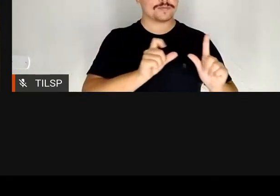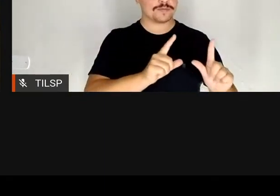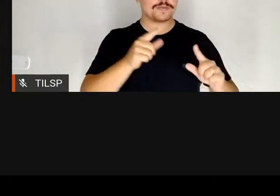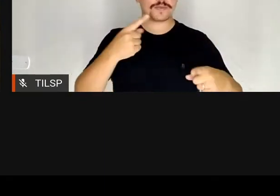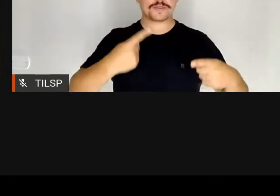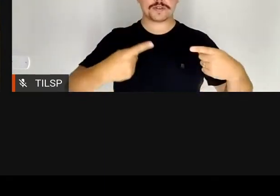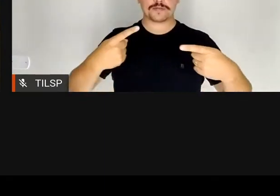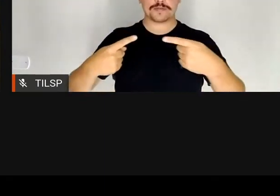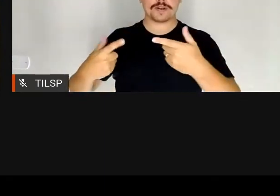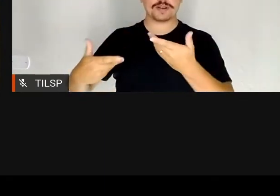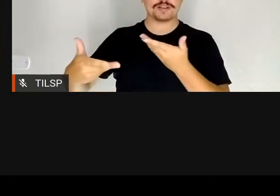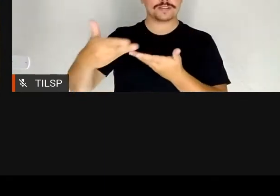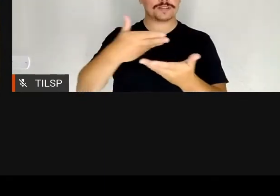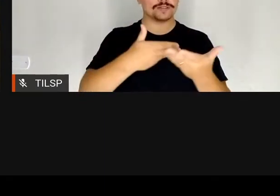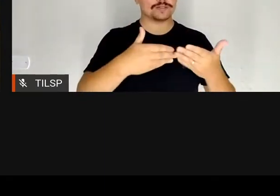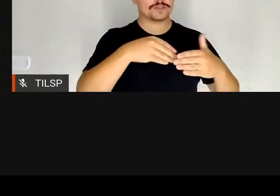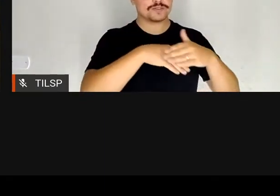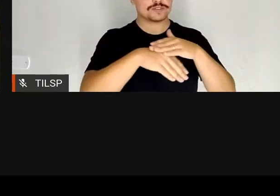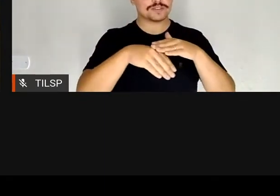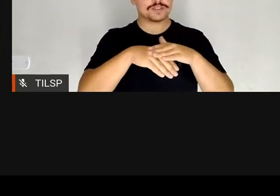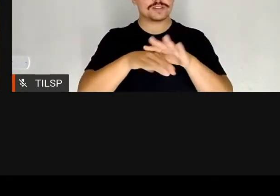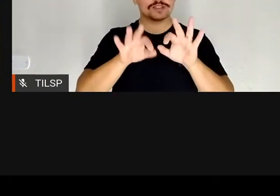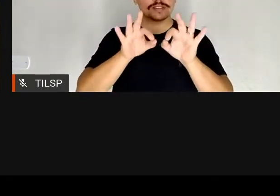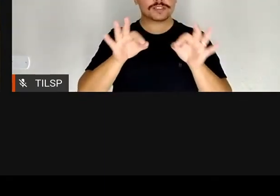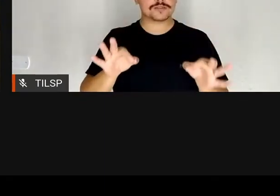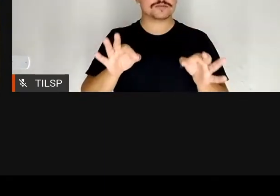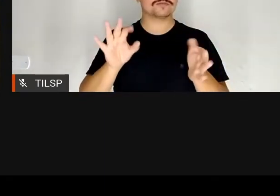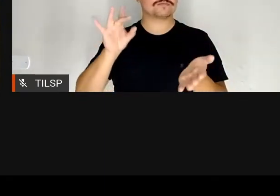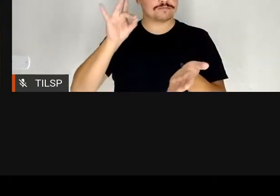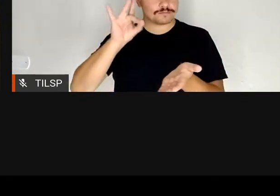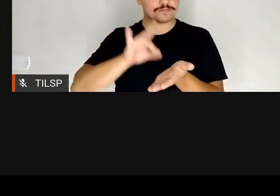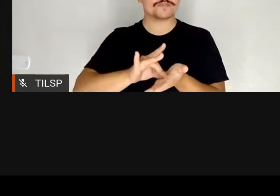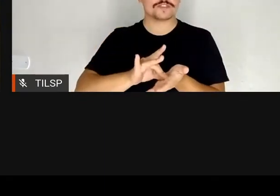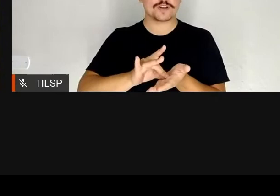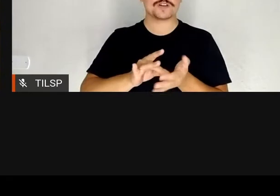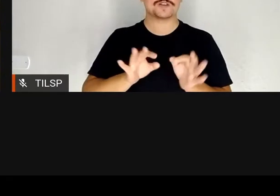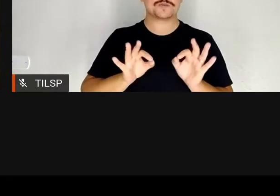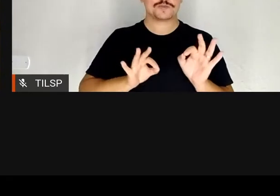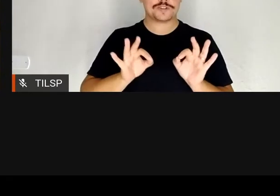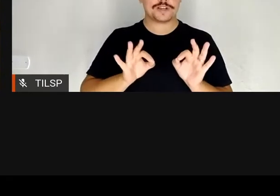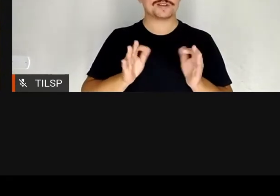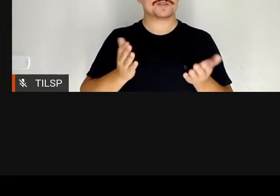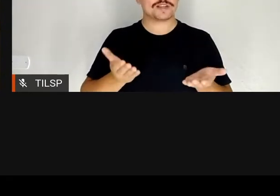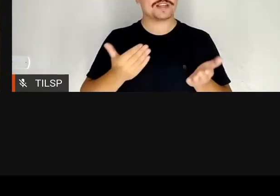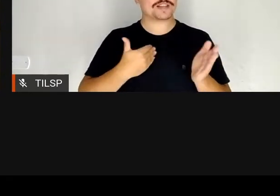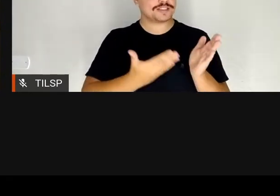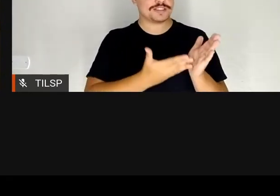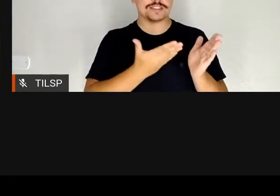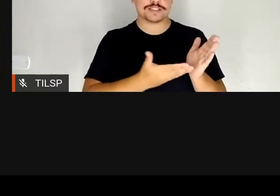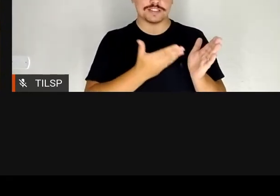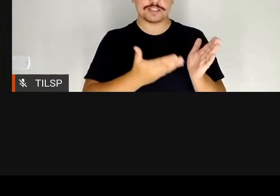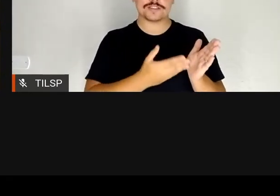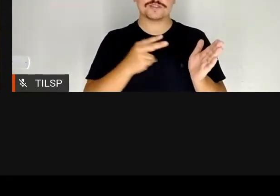uma afirmação, né, fruto desse projeto. Esse é um livro que reúne